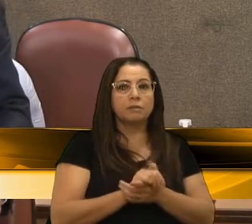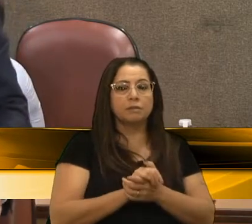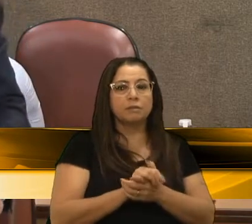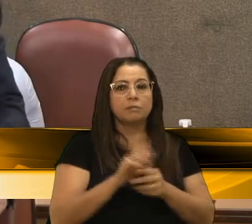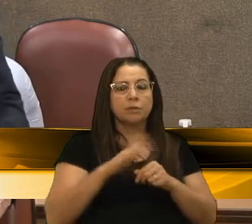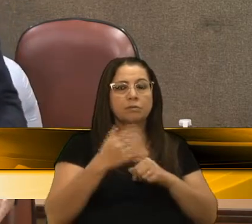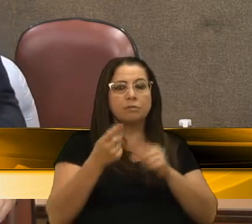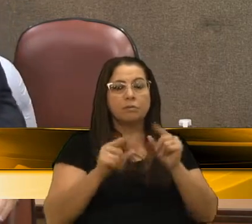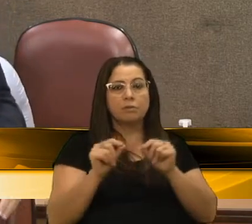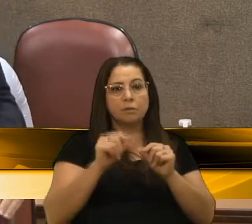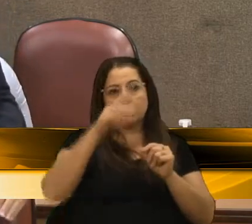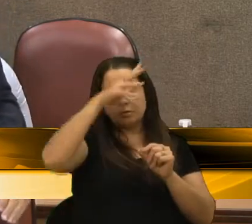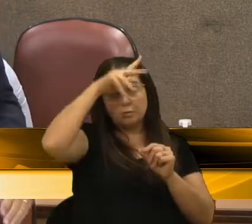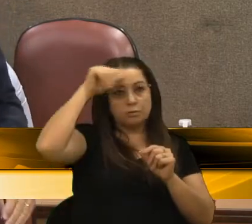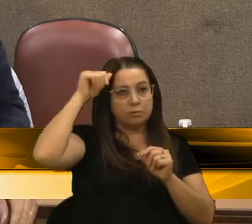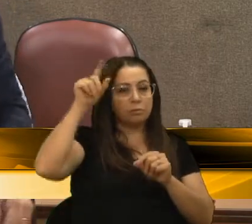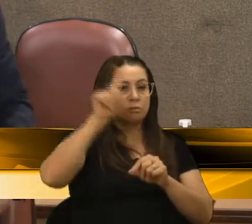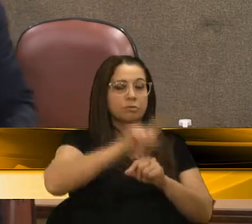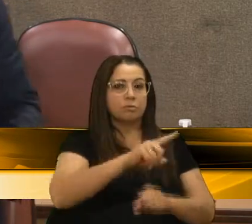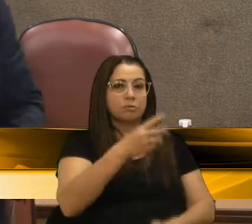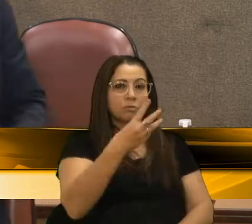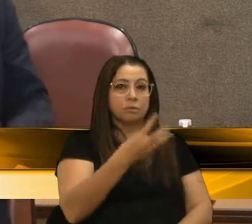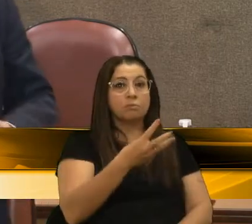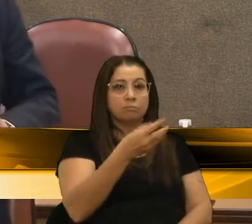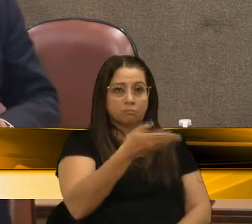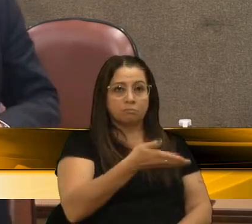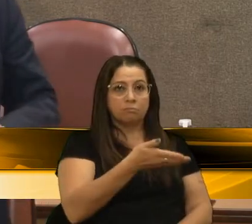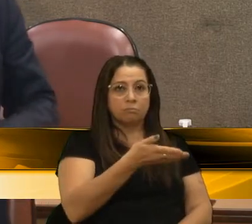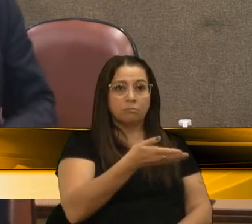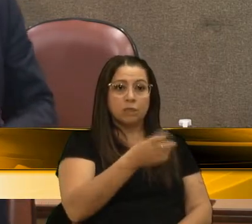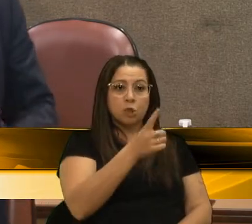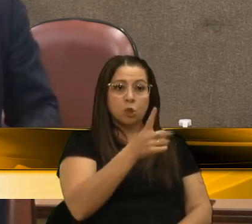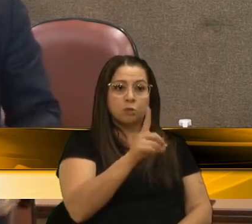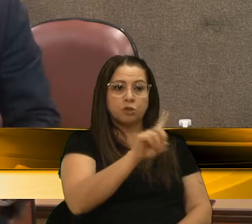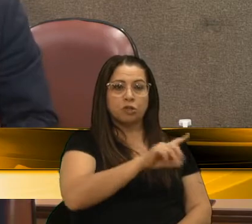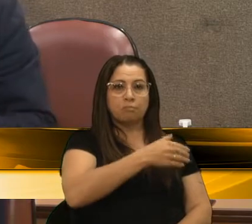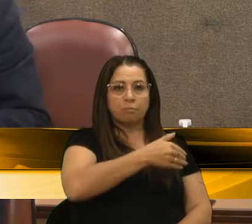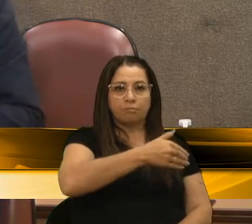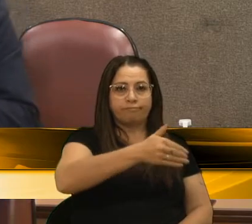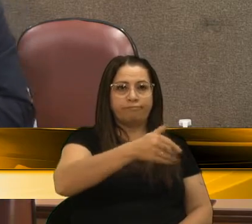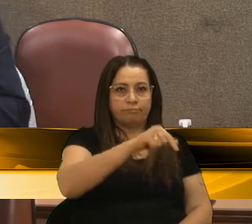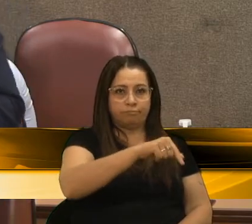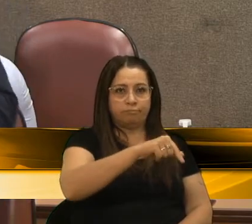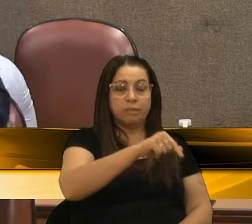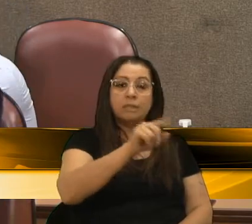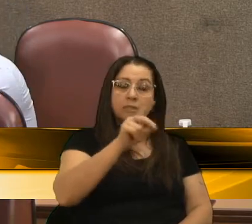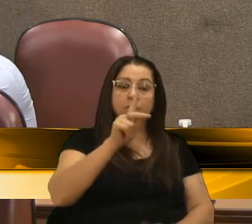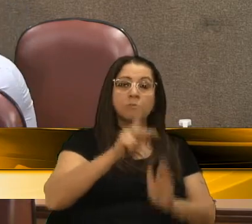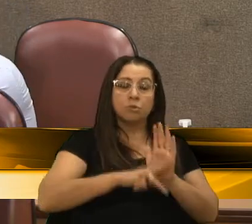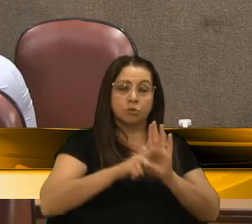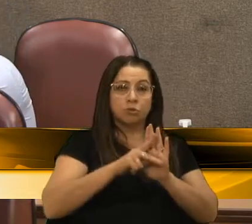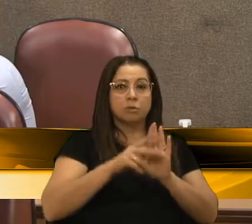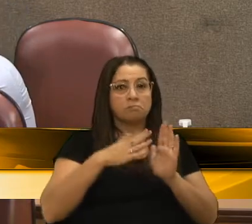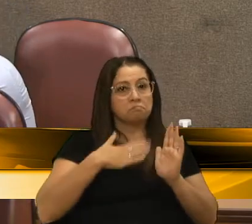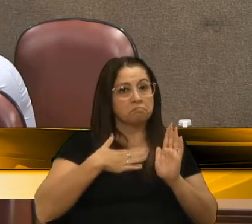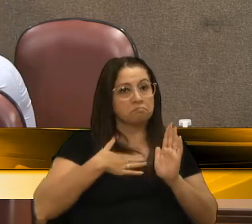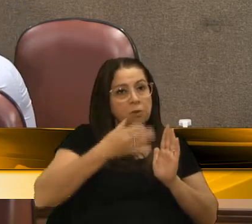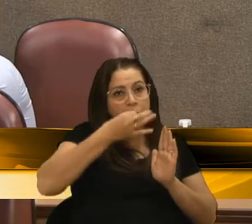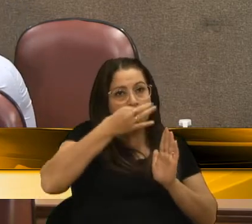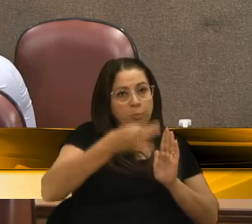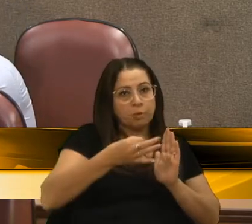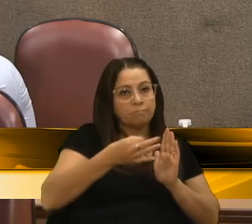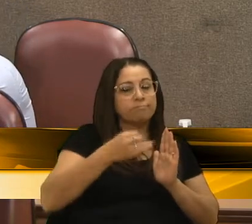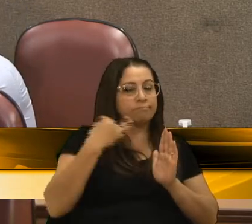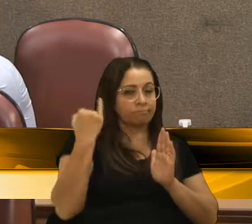Executivo no último dia 3, portanto, há 12 dias, um projeto que, na minha ótica, tem